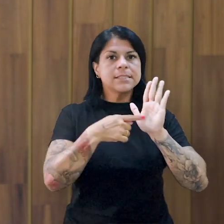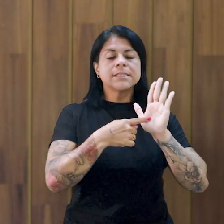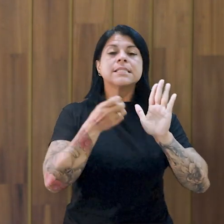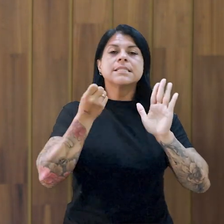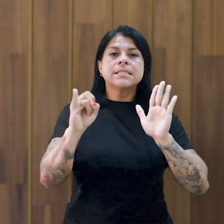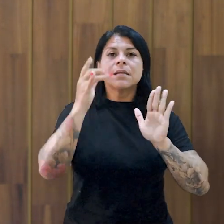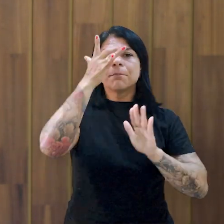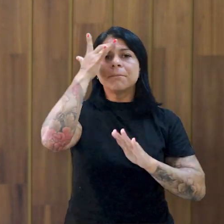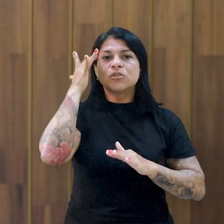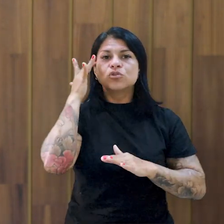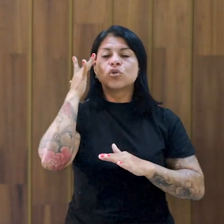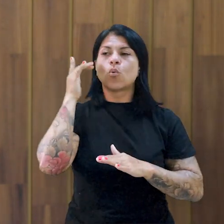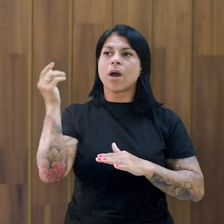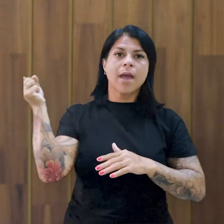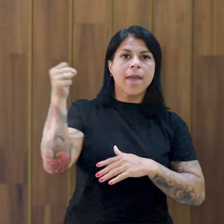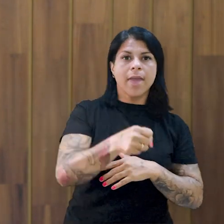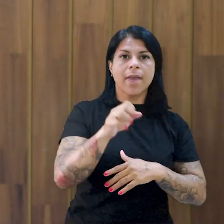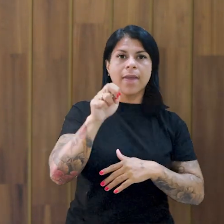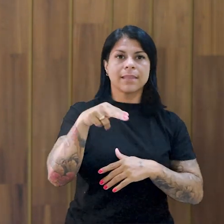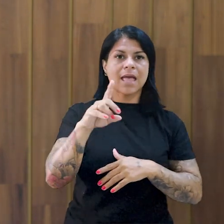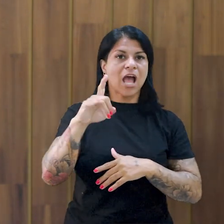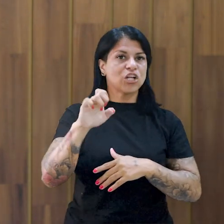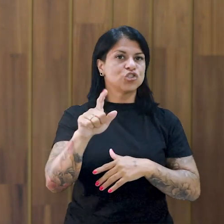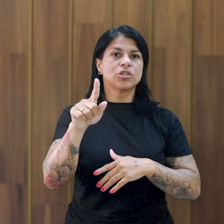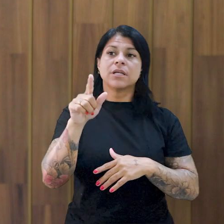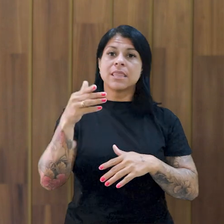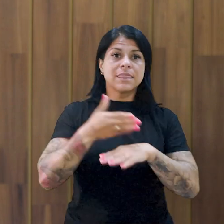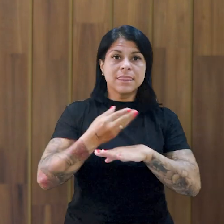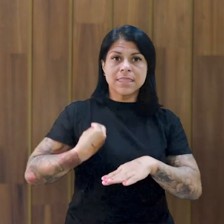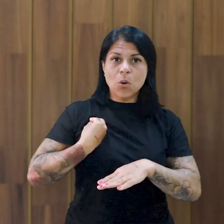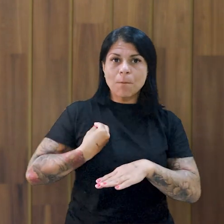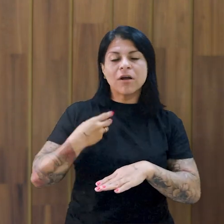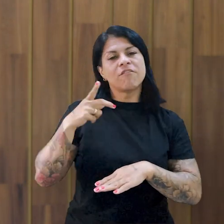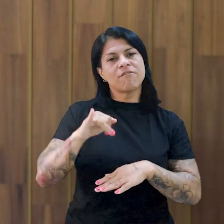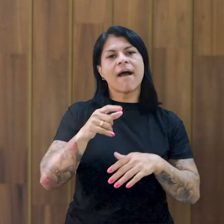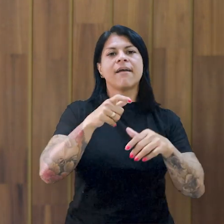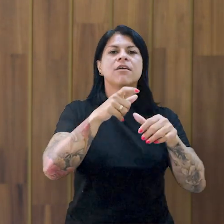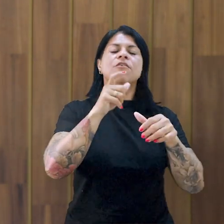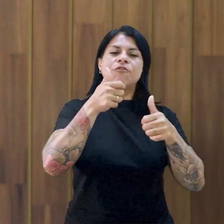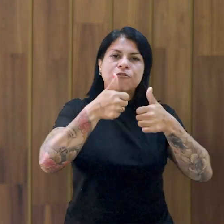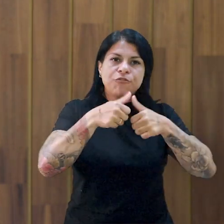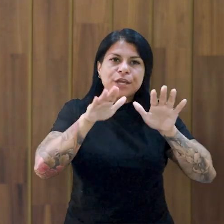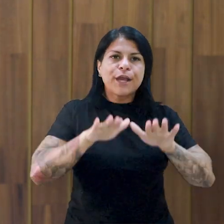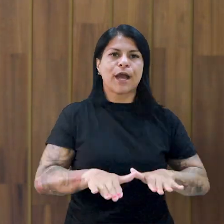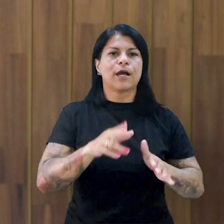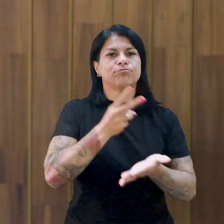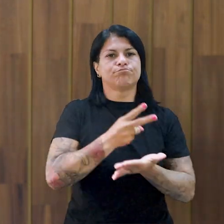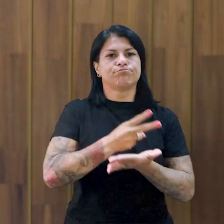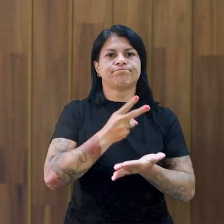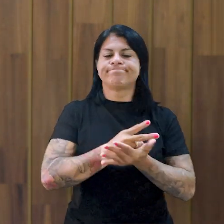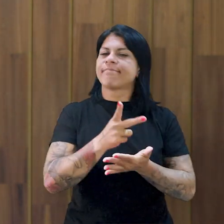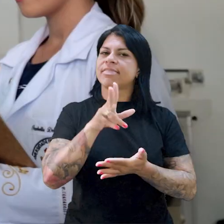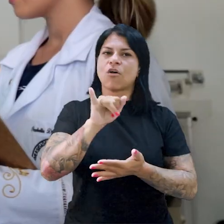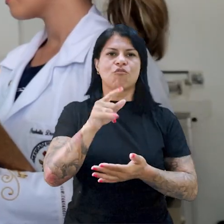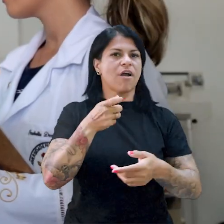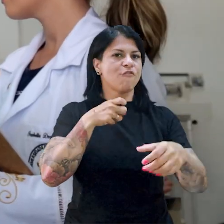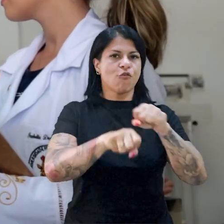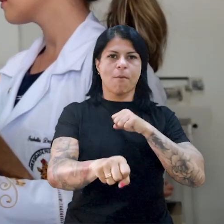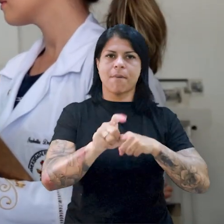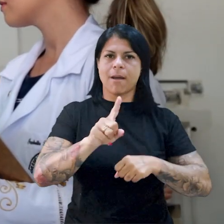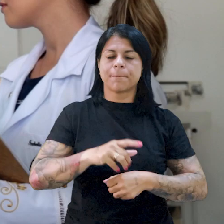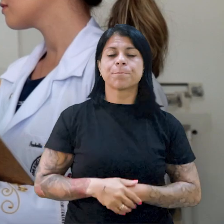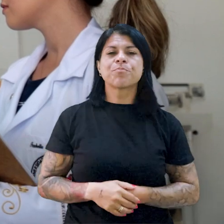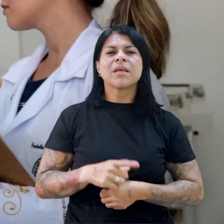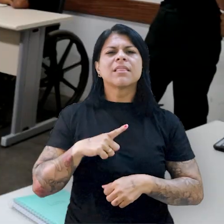alunos que forem convocados ao ENADE não participarem, eles infelizmente ficam retidos na universidade por um tempo até que eles consigam colar grau.